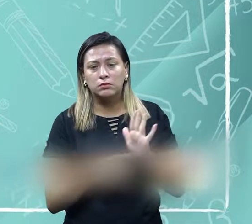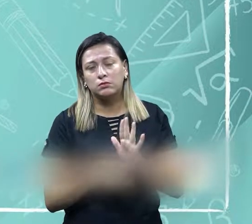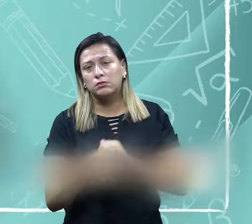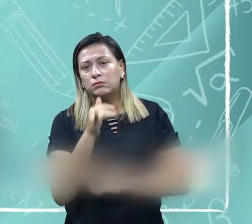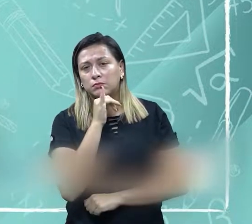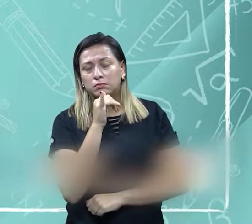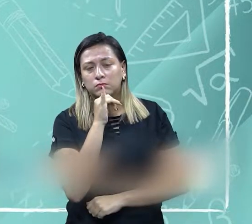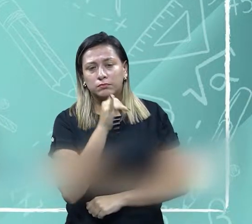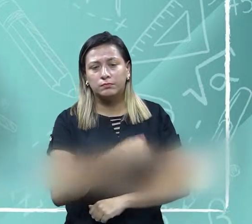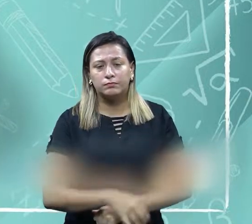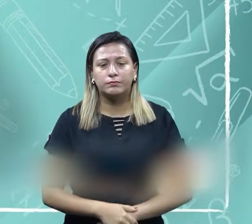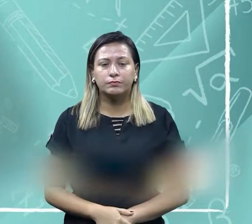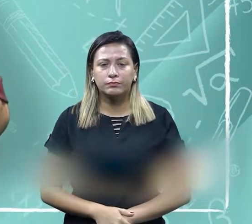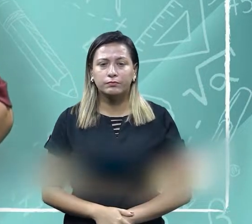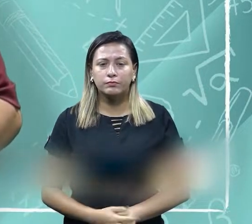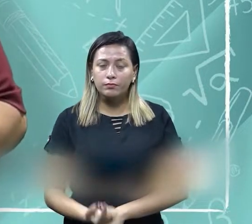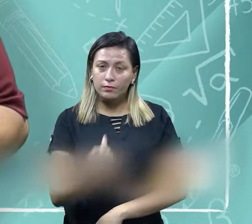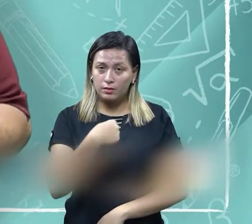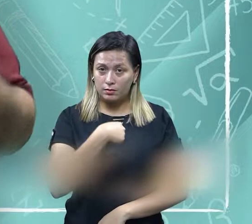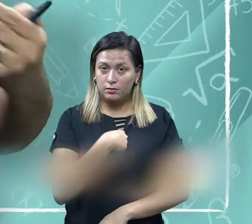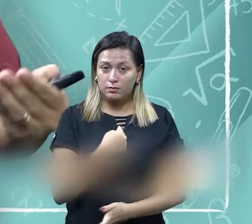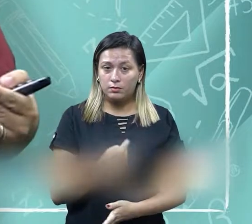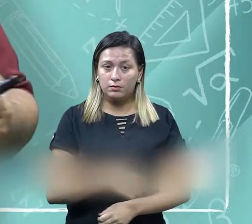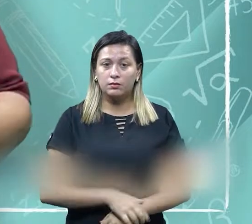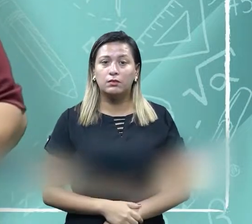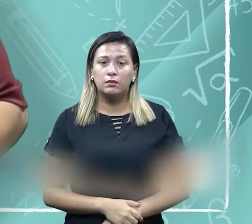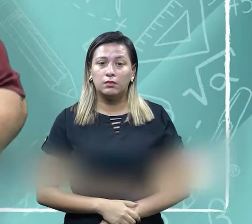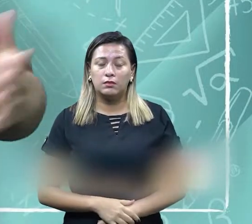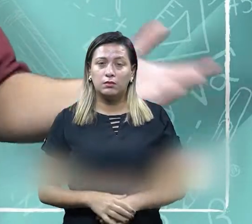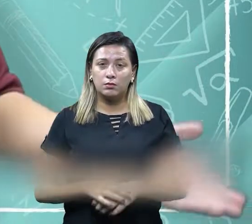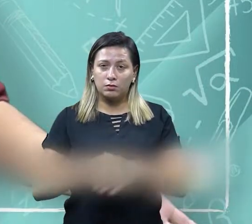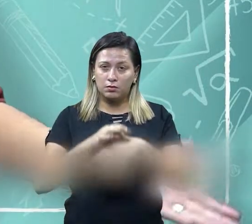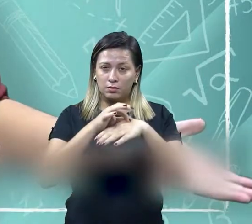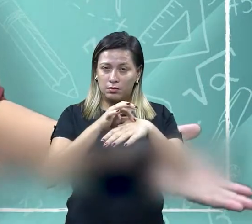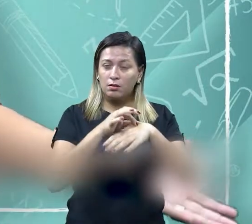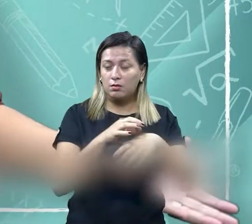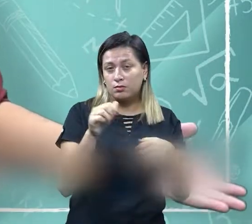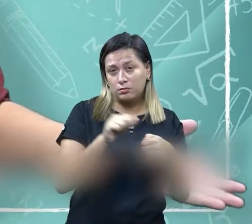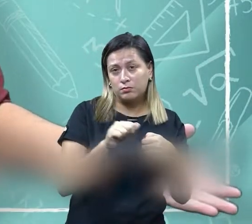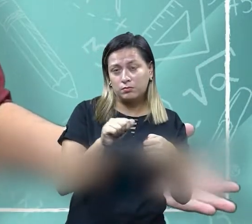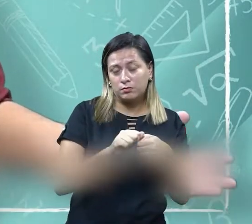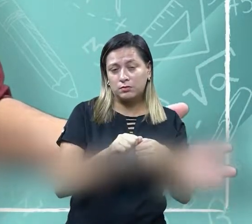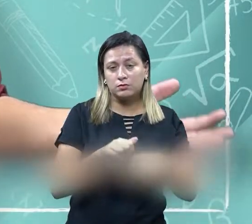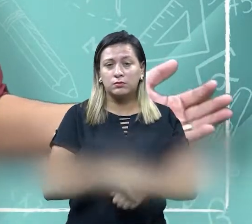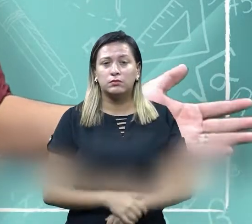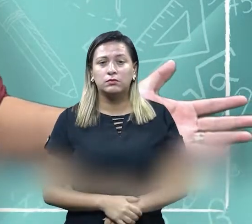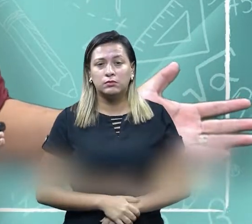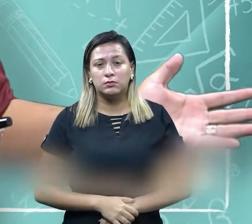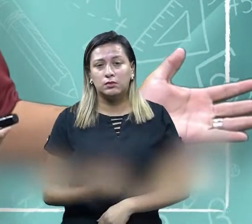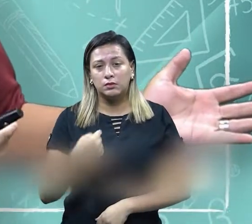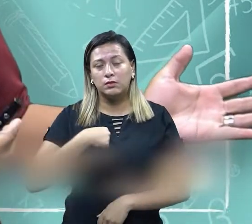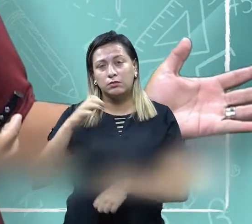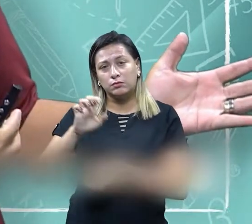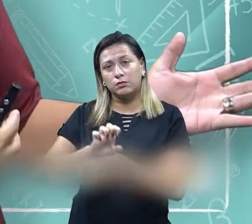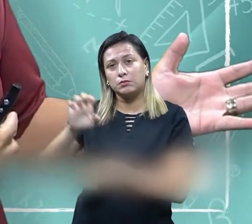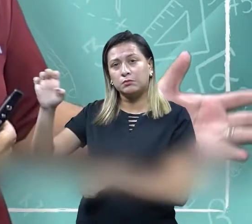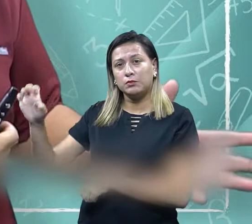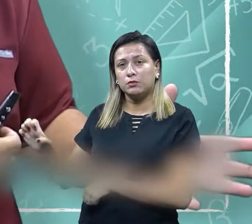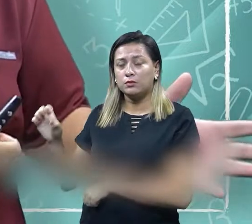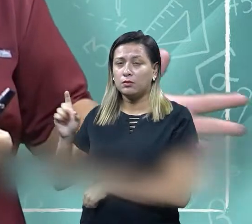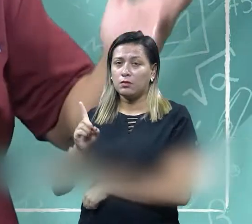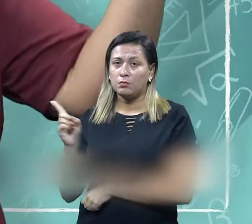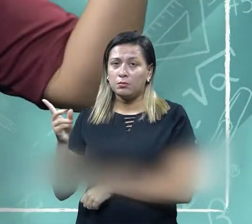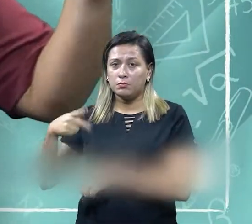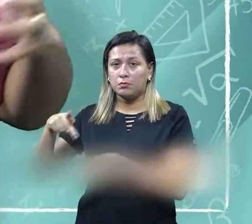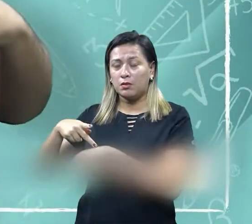isso. Se eu sou um produtor de carne e o país, no caso, que eu quero exportar, a